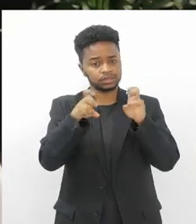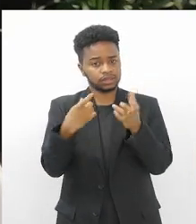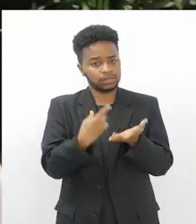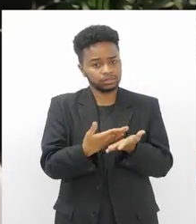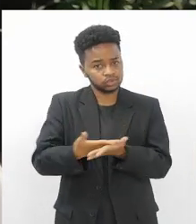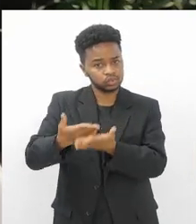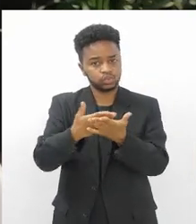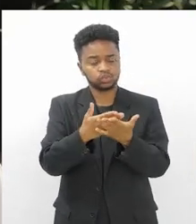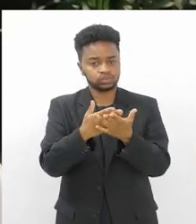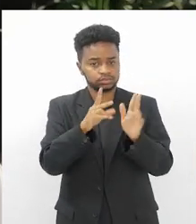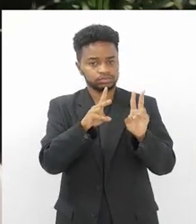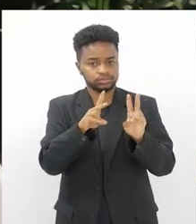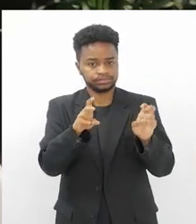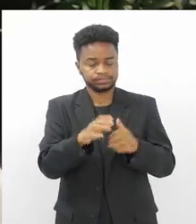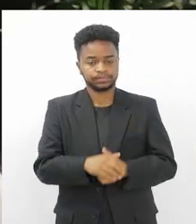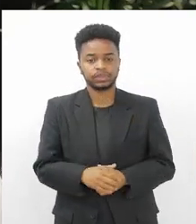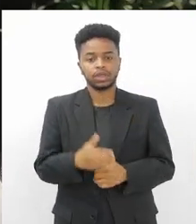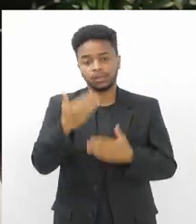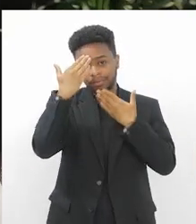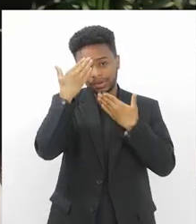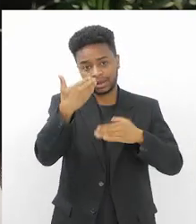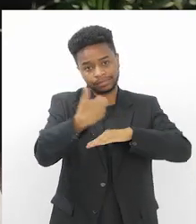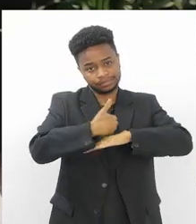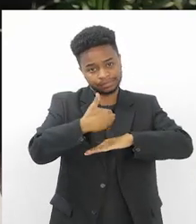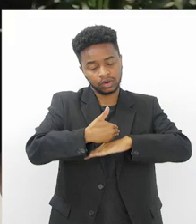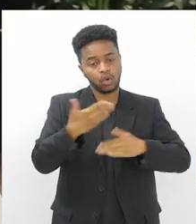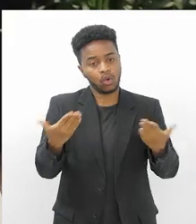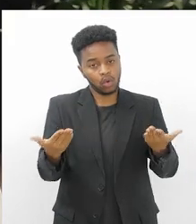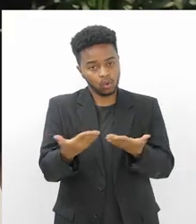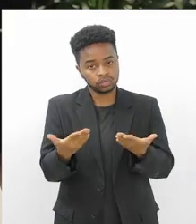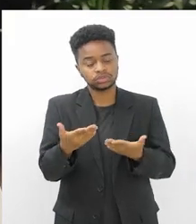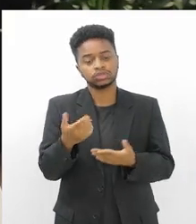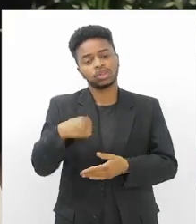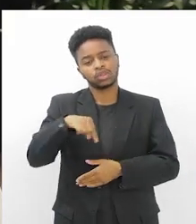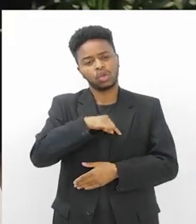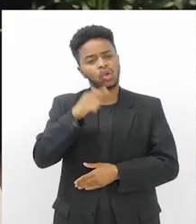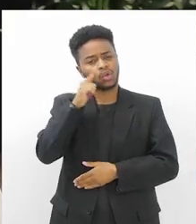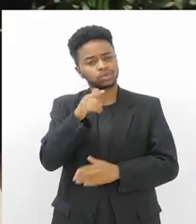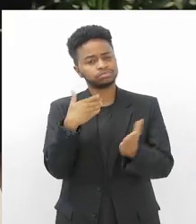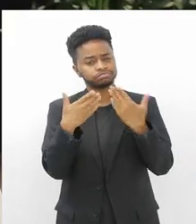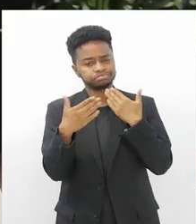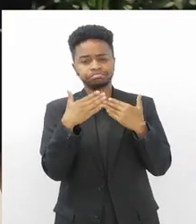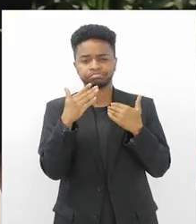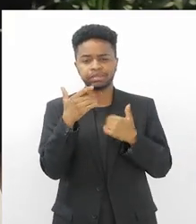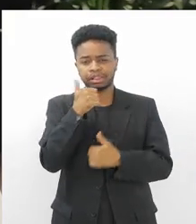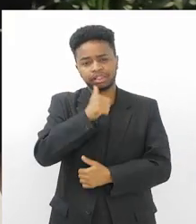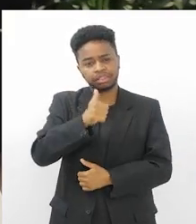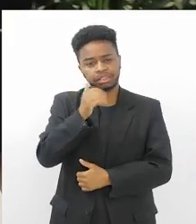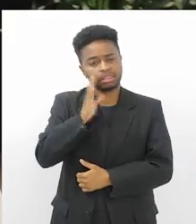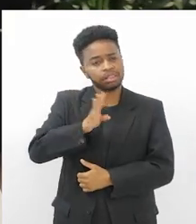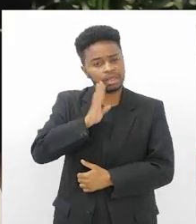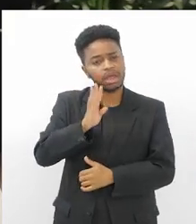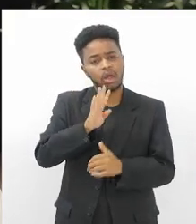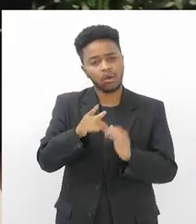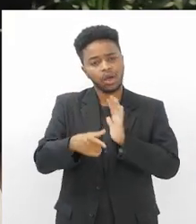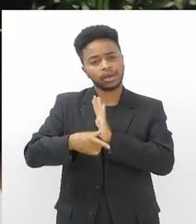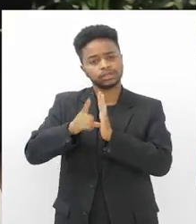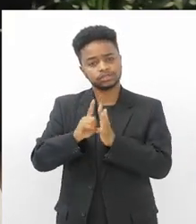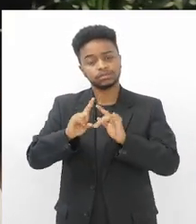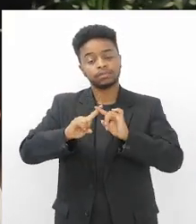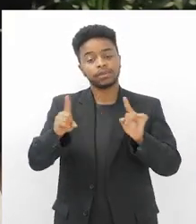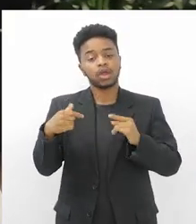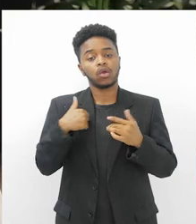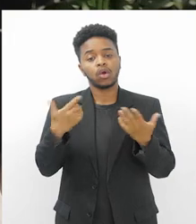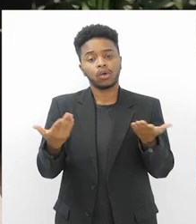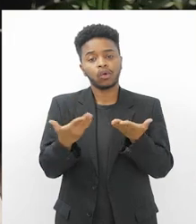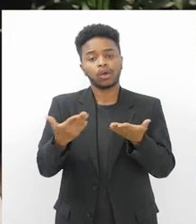agradeço mais uma vez a sua presença no programa de hoje, no Alerge Saúde de hoje. A gente já conseguiu bater um papo super bacana no bloco anterior. E